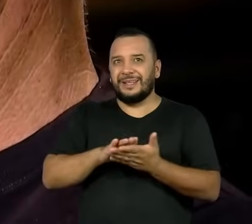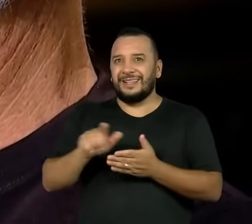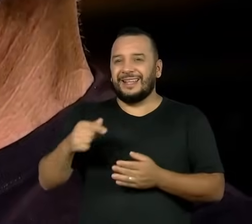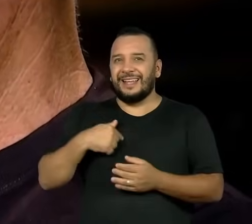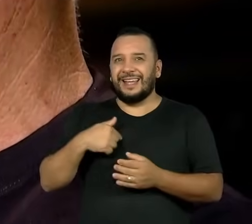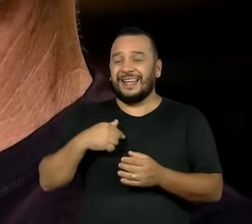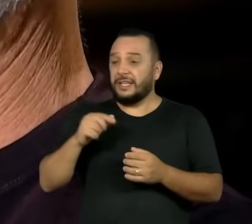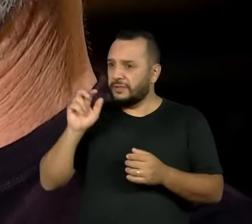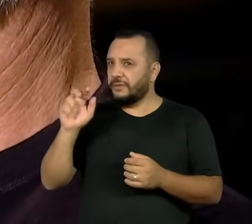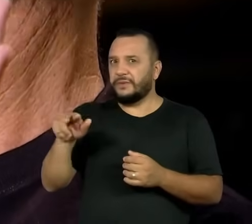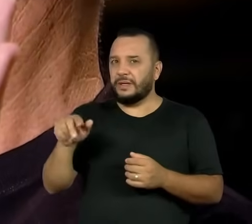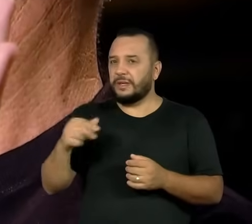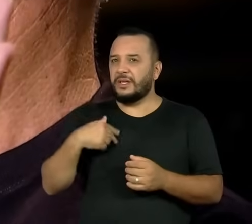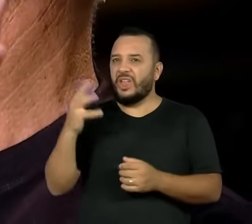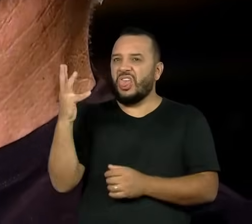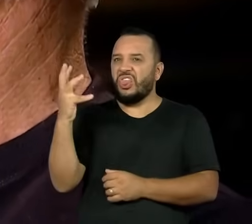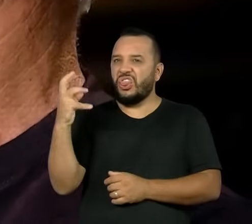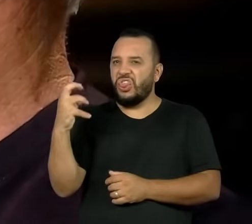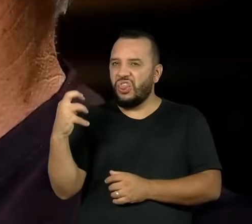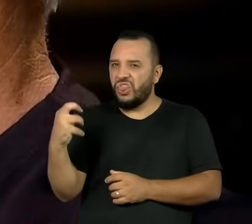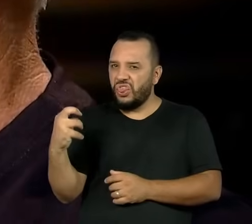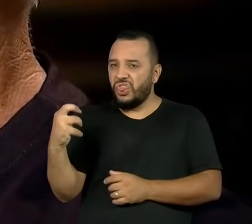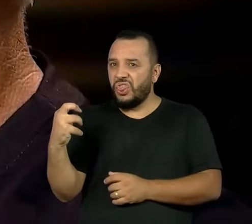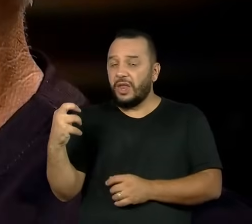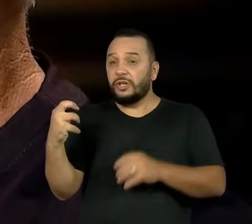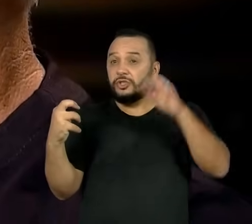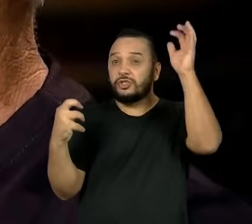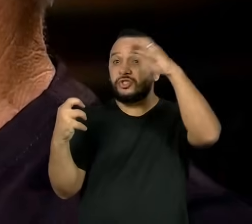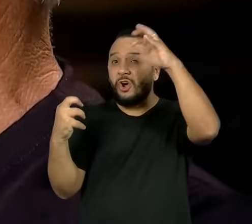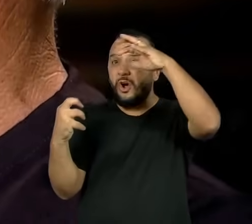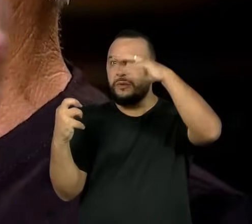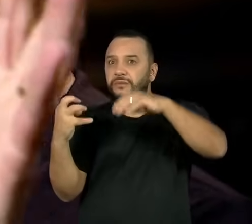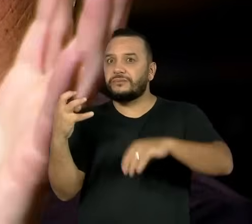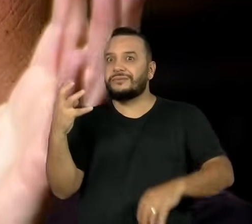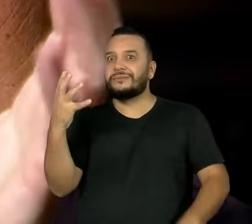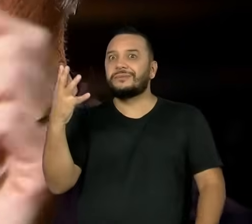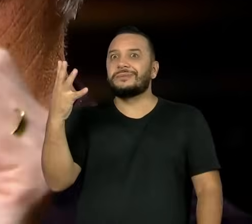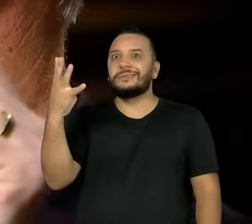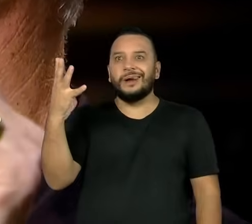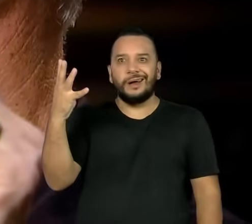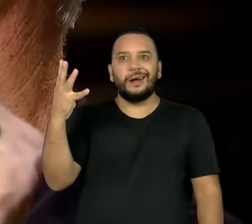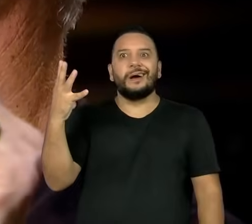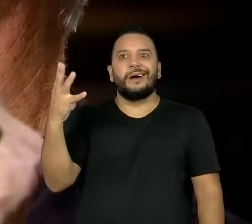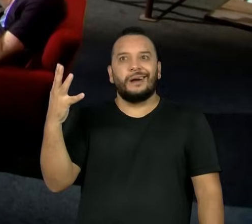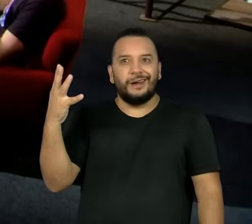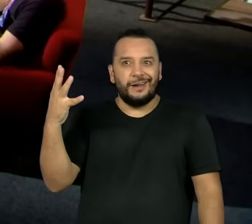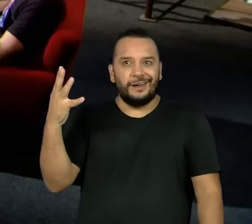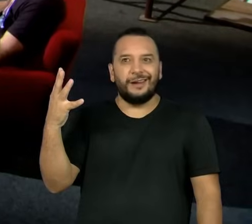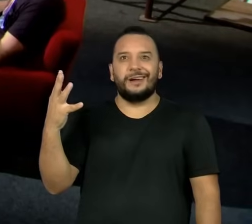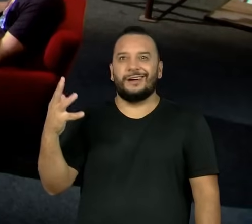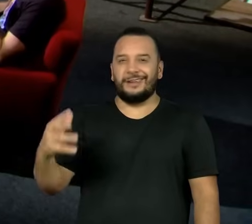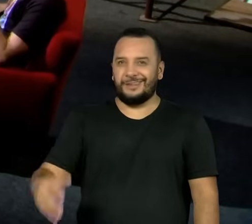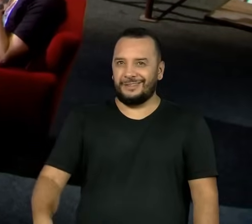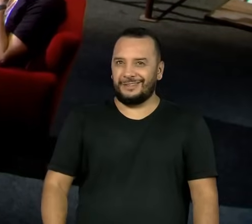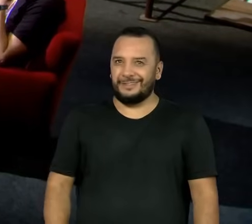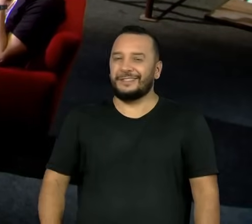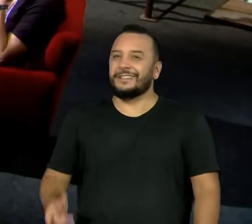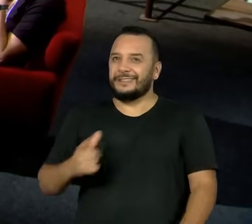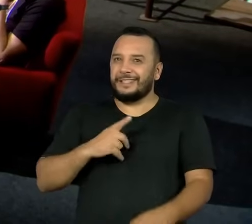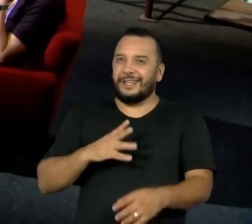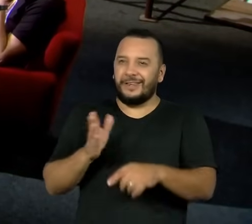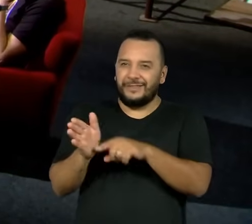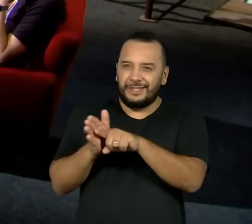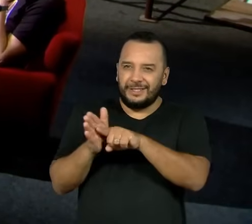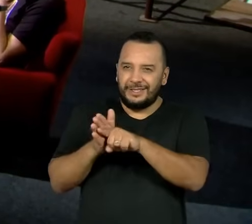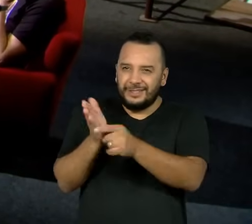praticamente, você olha para ela e fala, tá morta. Ela hiberna. Agora chove, pá, ela brota todinha. A gente fez um estudo